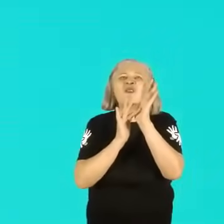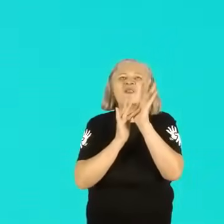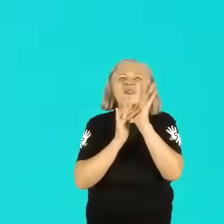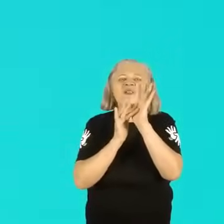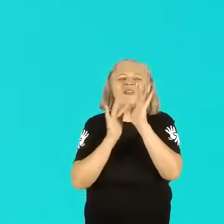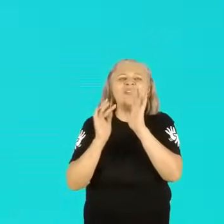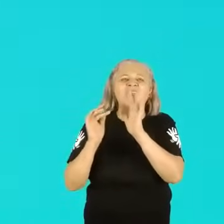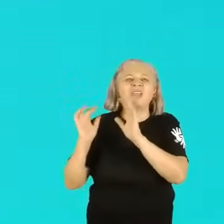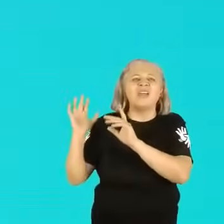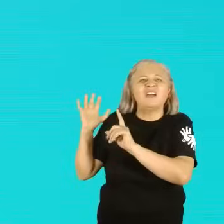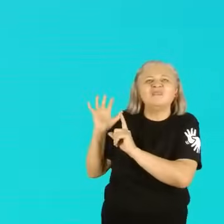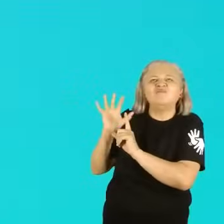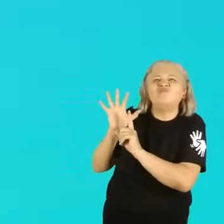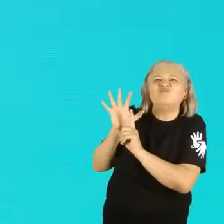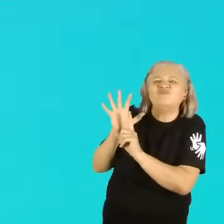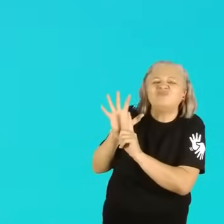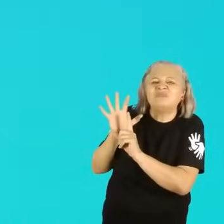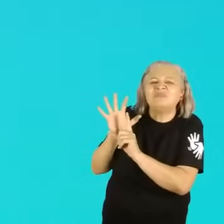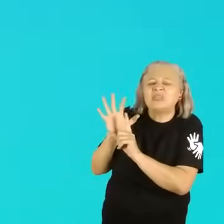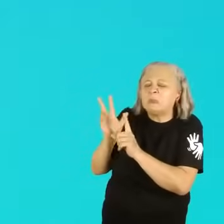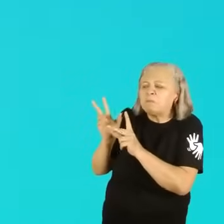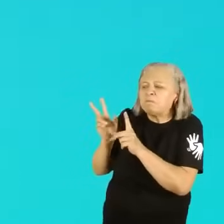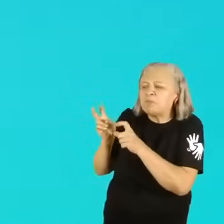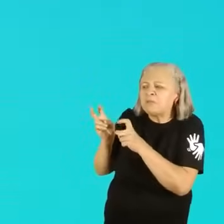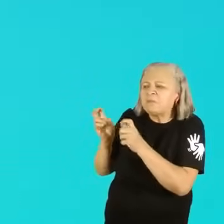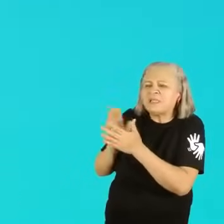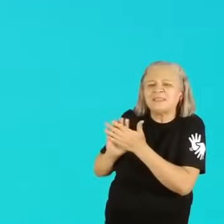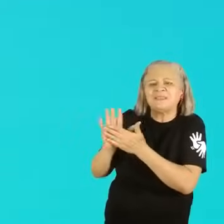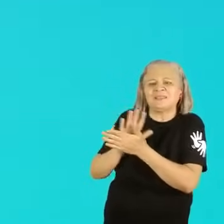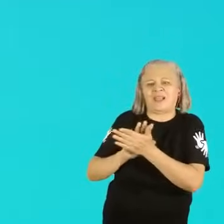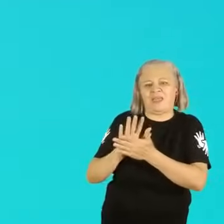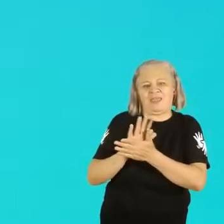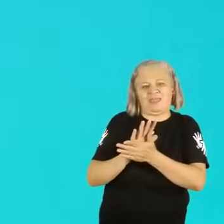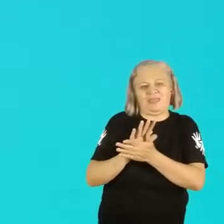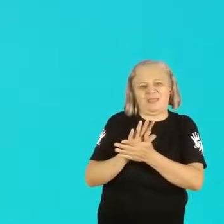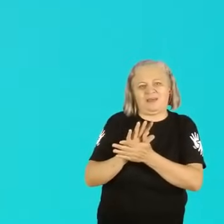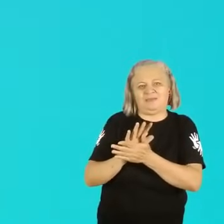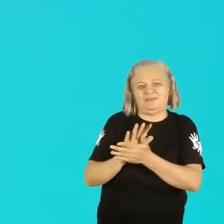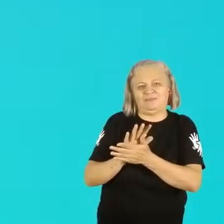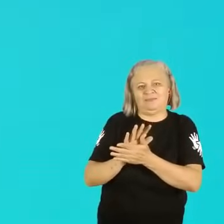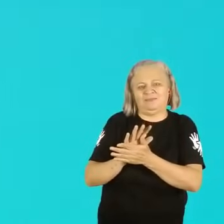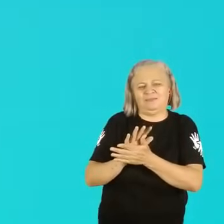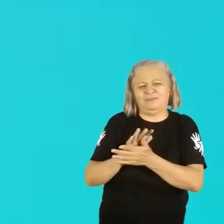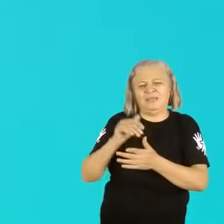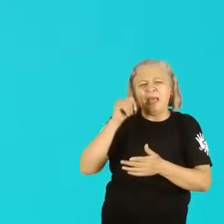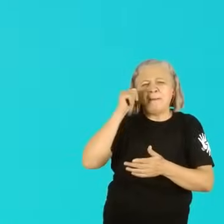Essa mulher sofria há 12 anos.